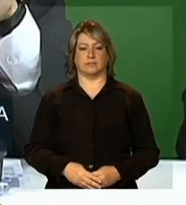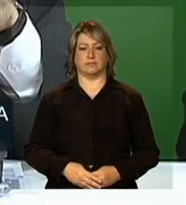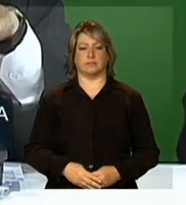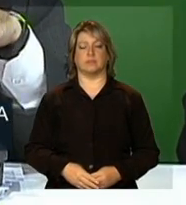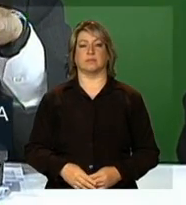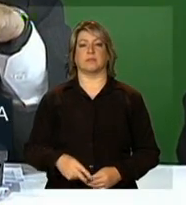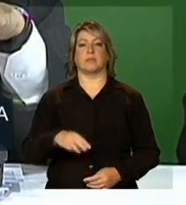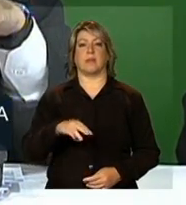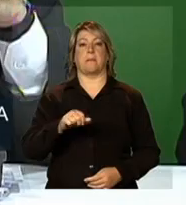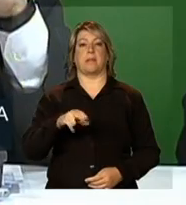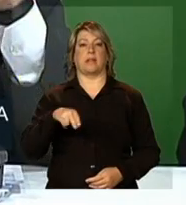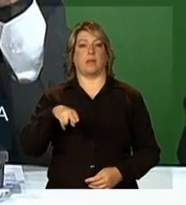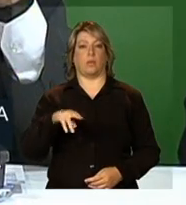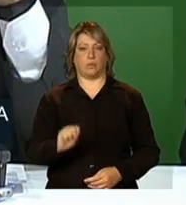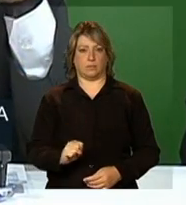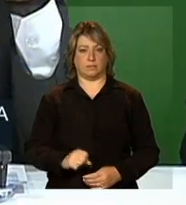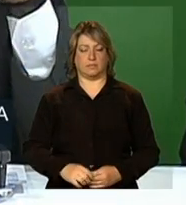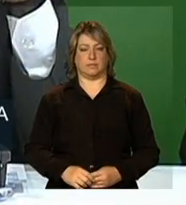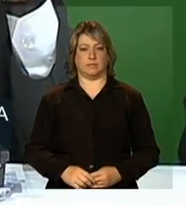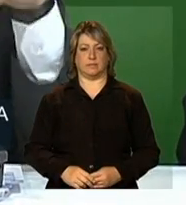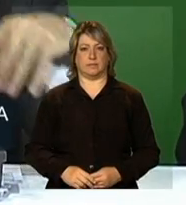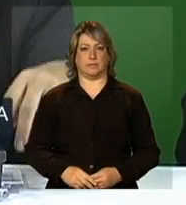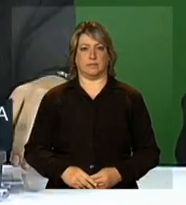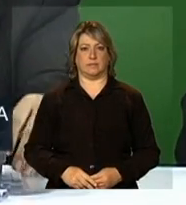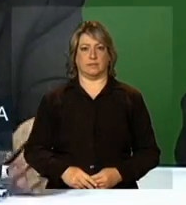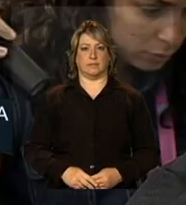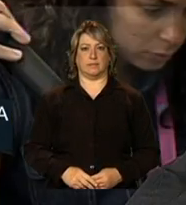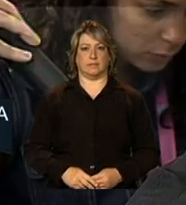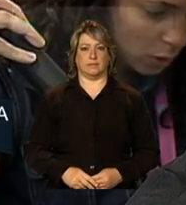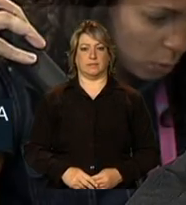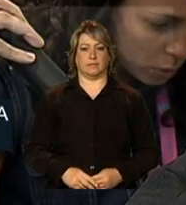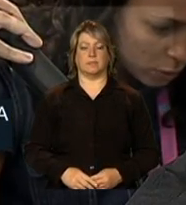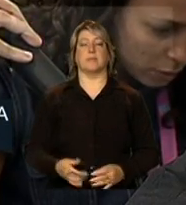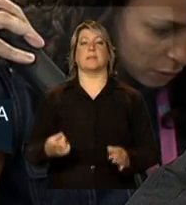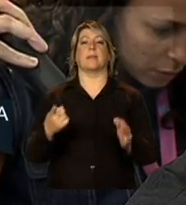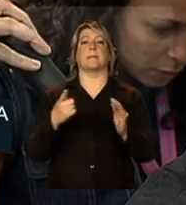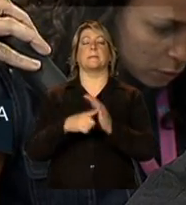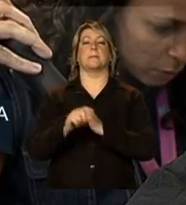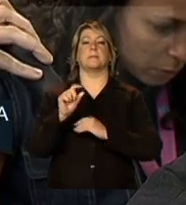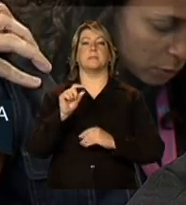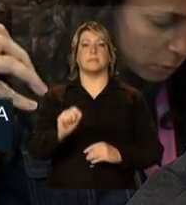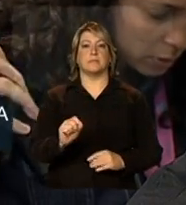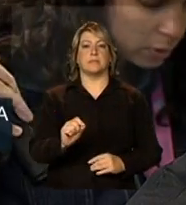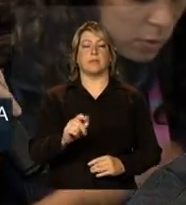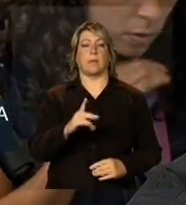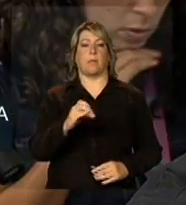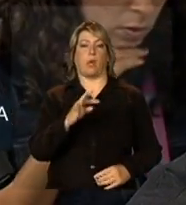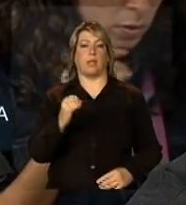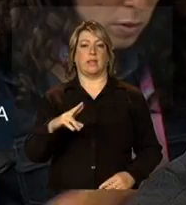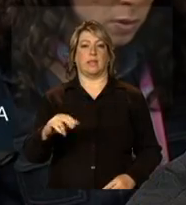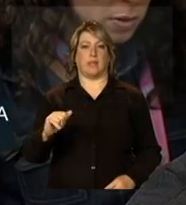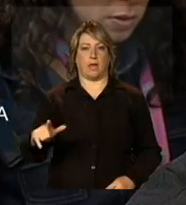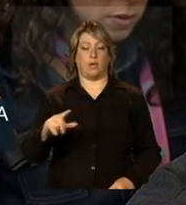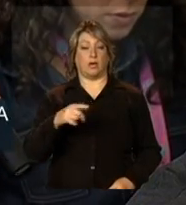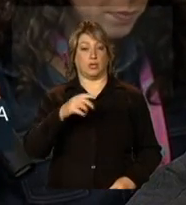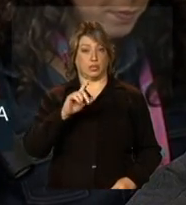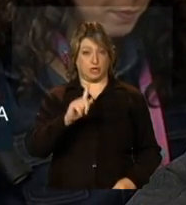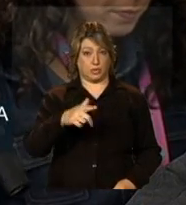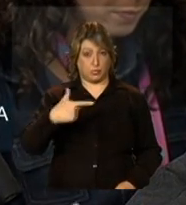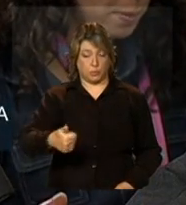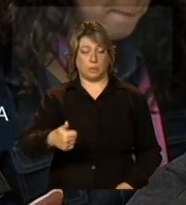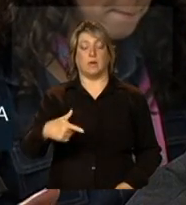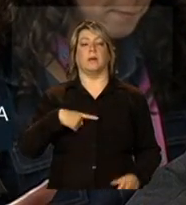Manaus. Ministro. Aqui. Fábio Amato, do Portal G1. Eu queria saber por que